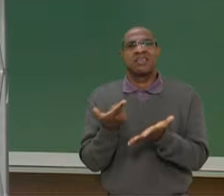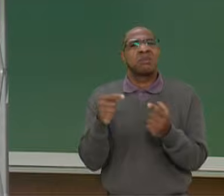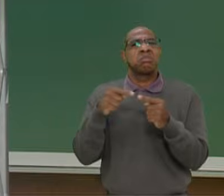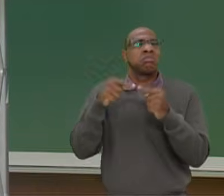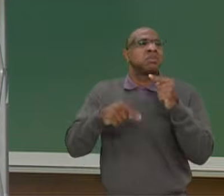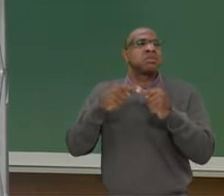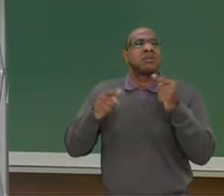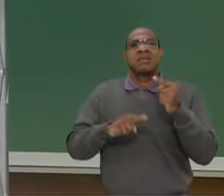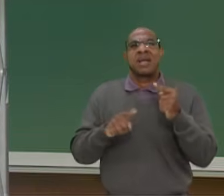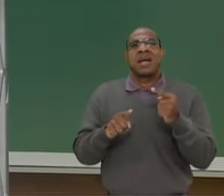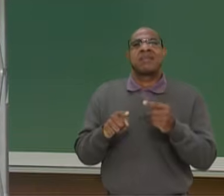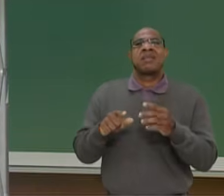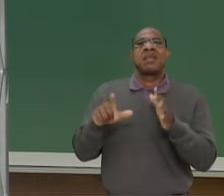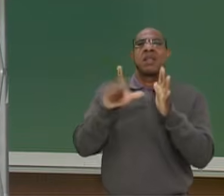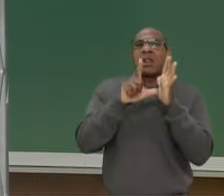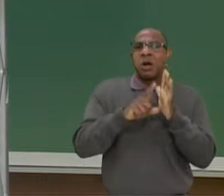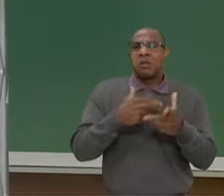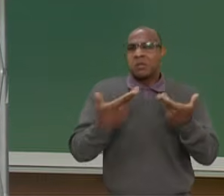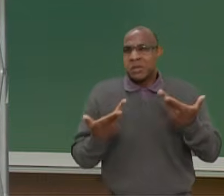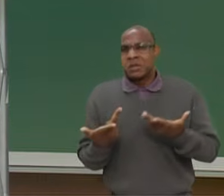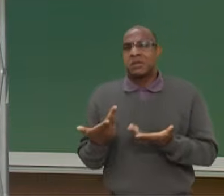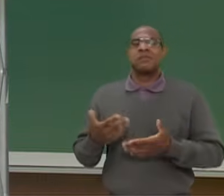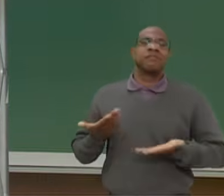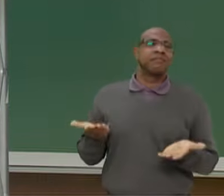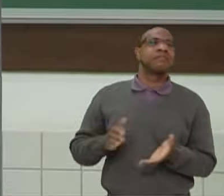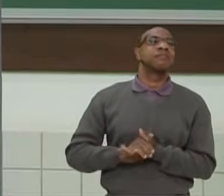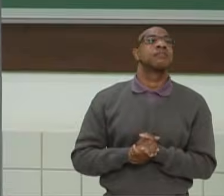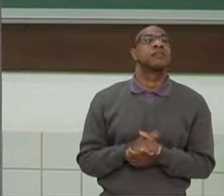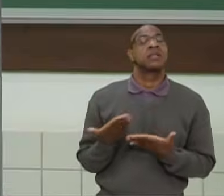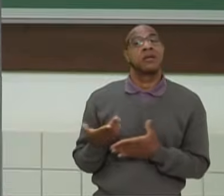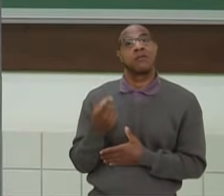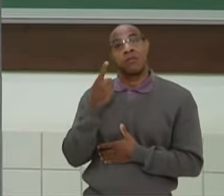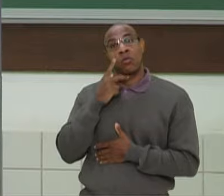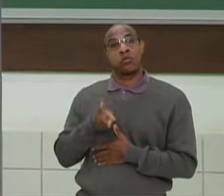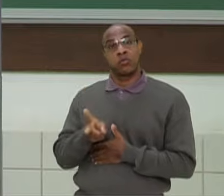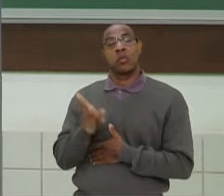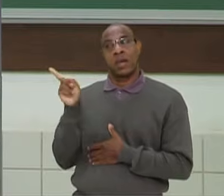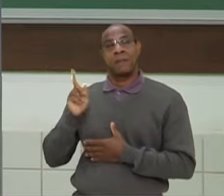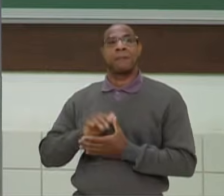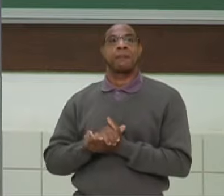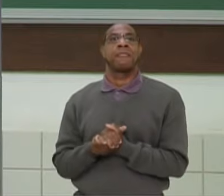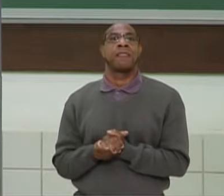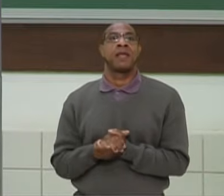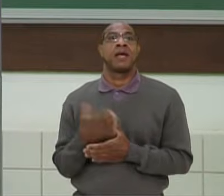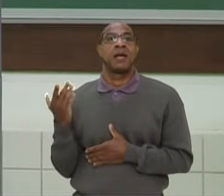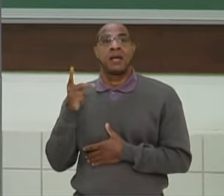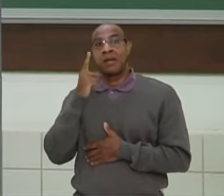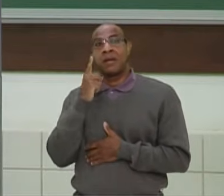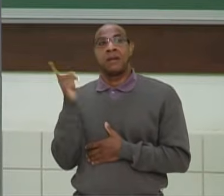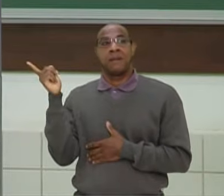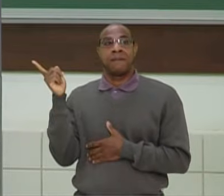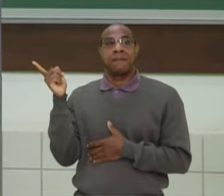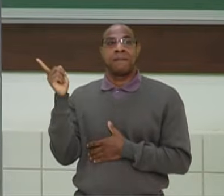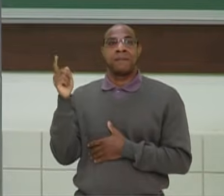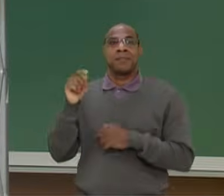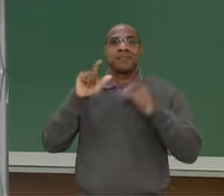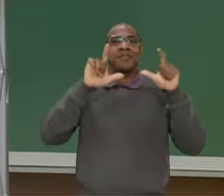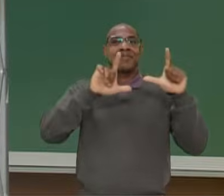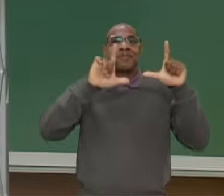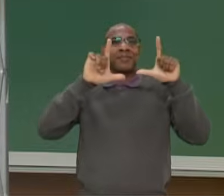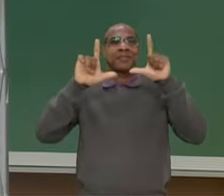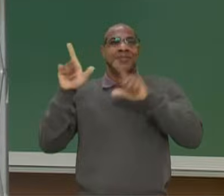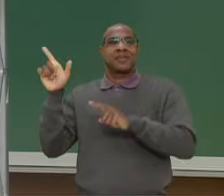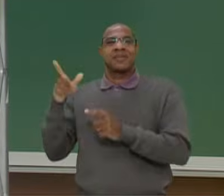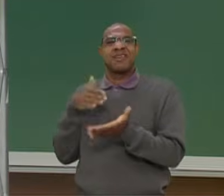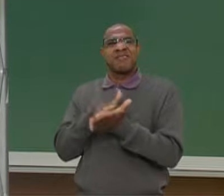ver com a lógica de mercado. Então é isso. Vamos continuar. Agora a gente tá sempre falando dessa coisa